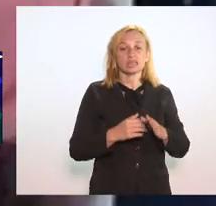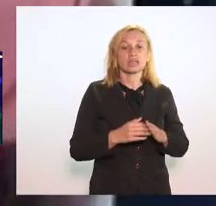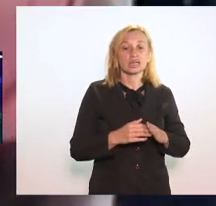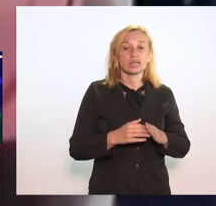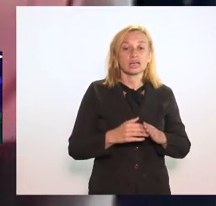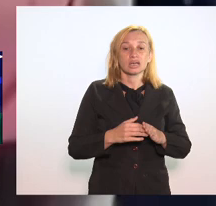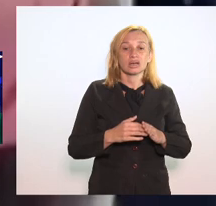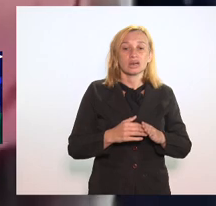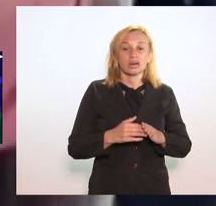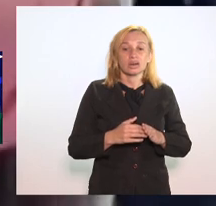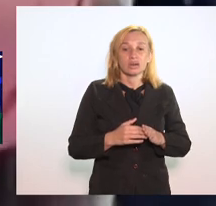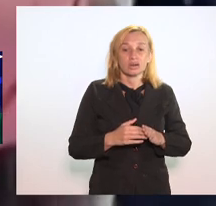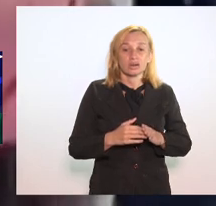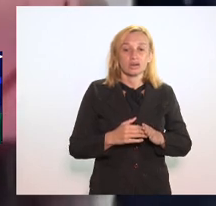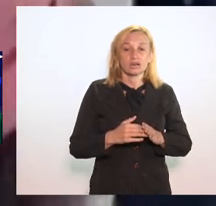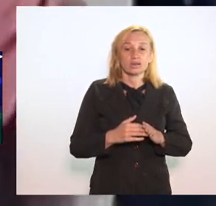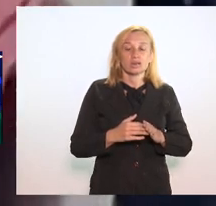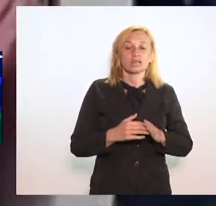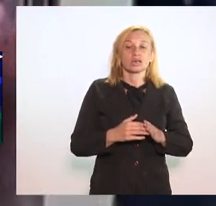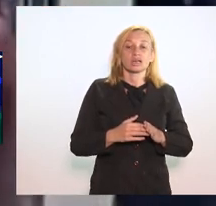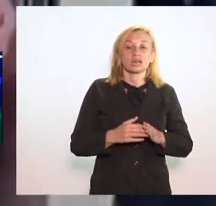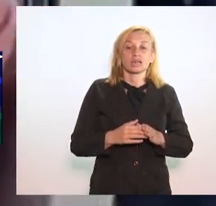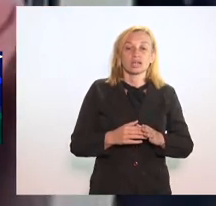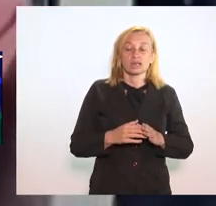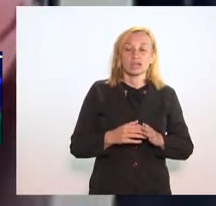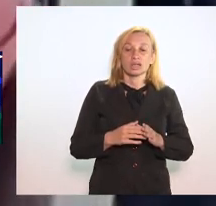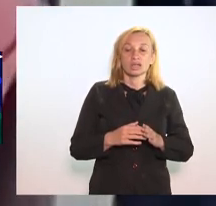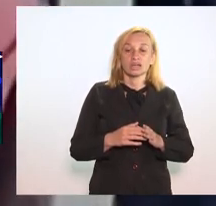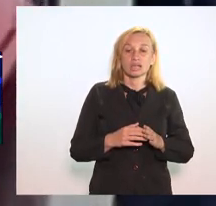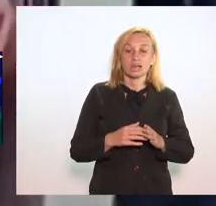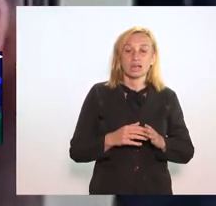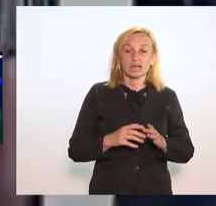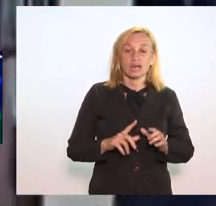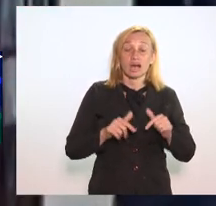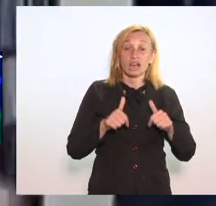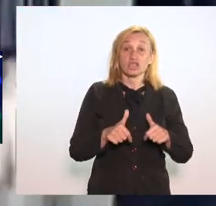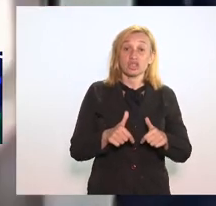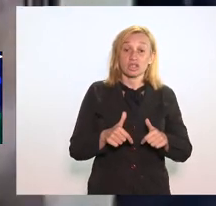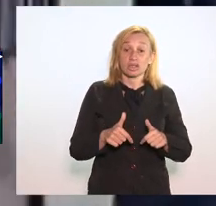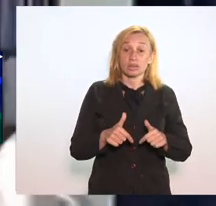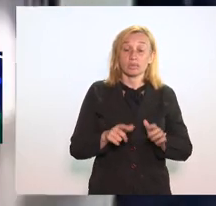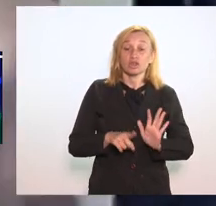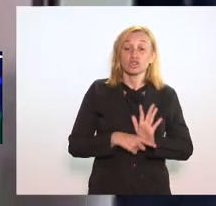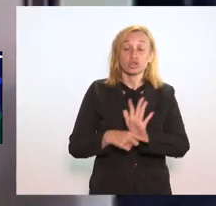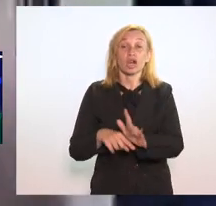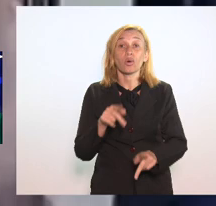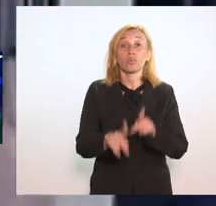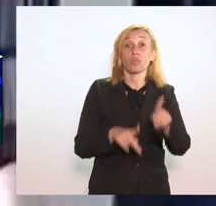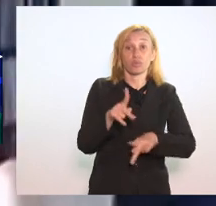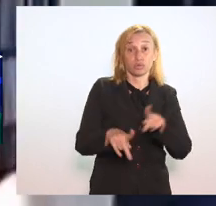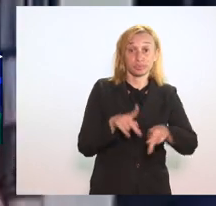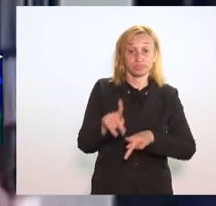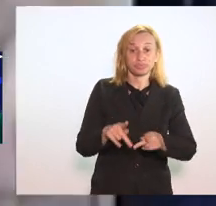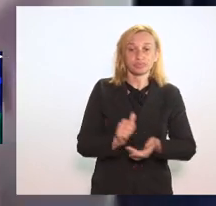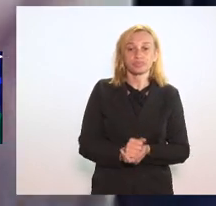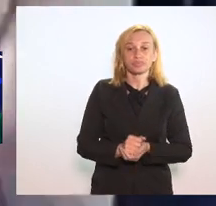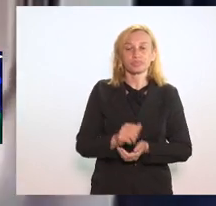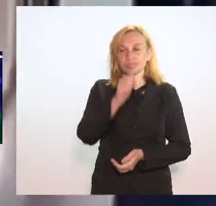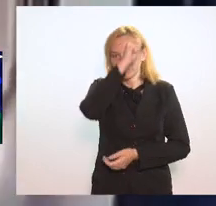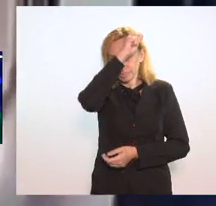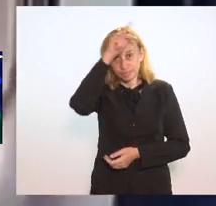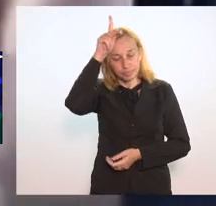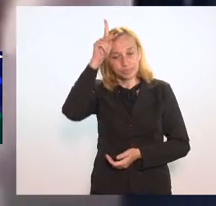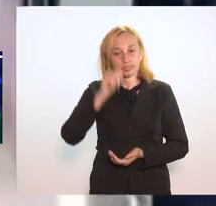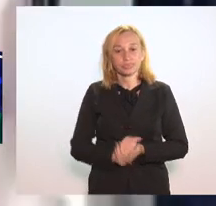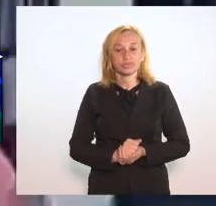interesse local E aí o interesse no local e o maneira aqui o que os prefeitos